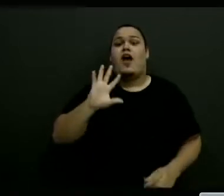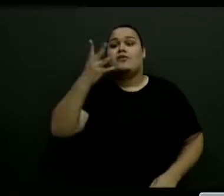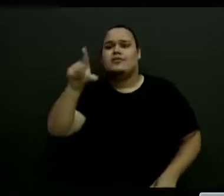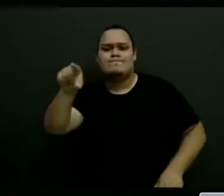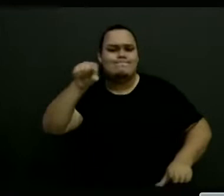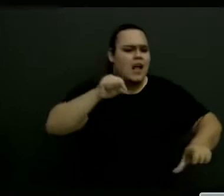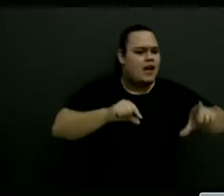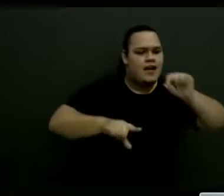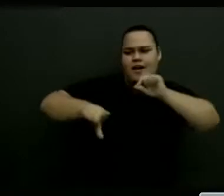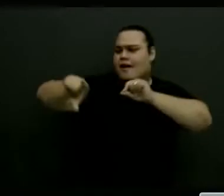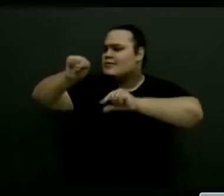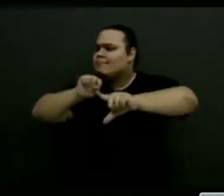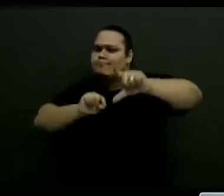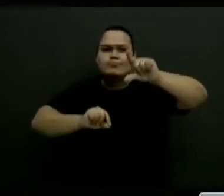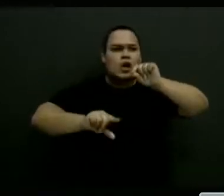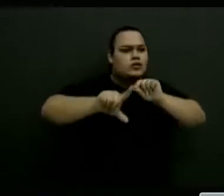reis,